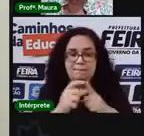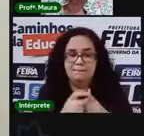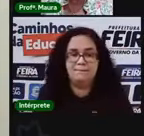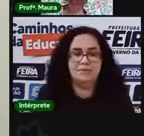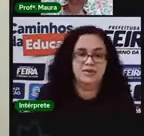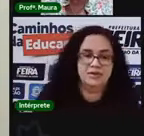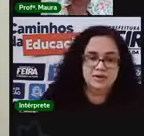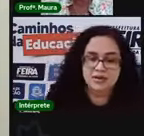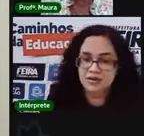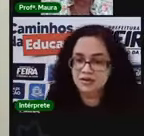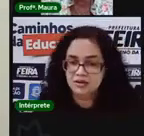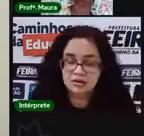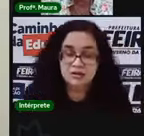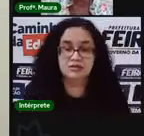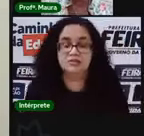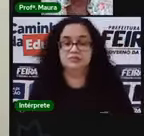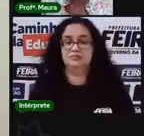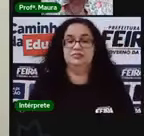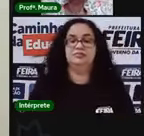Maura?